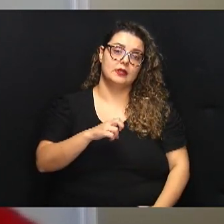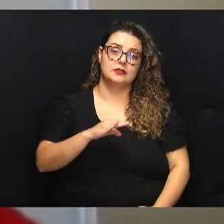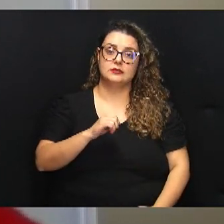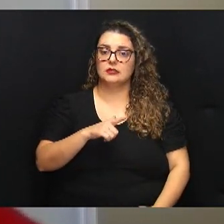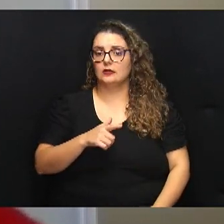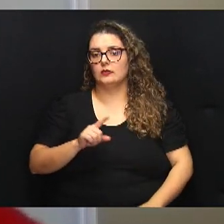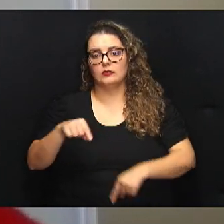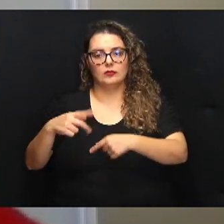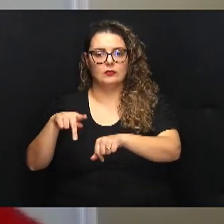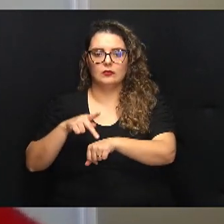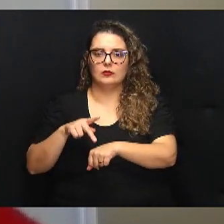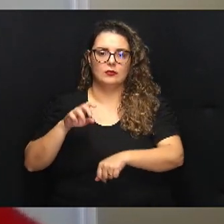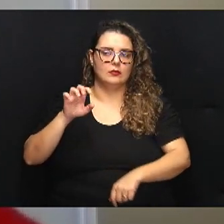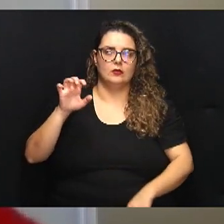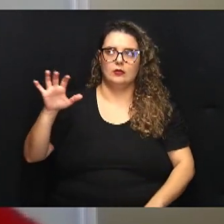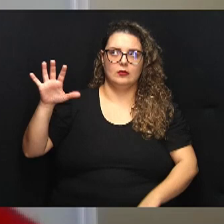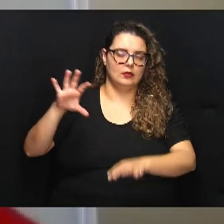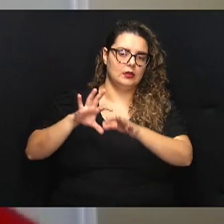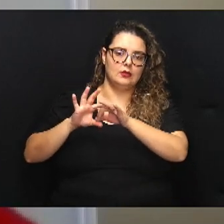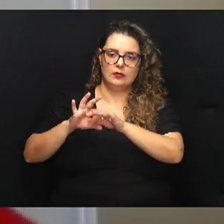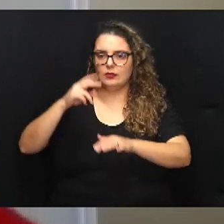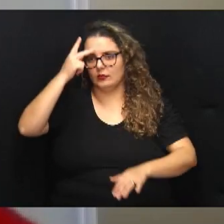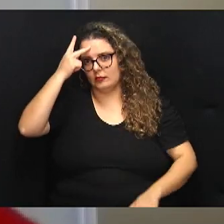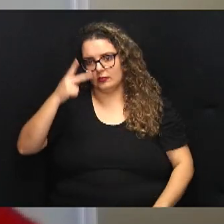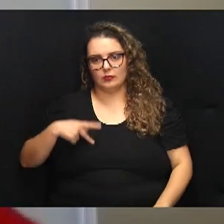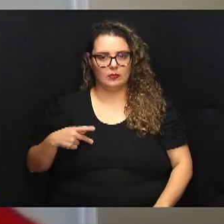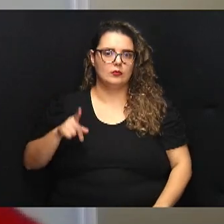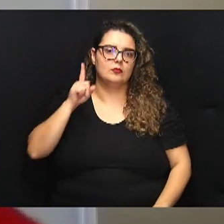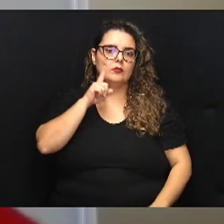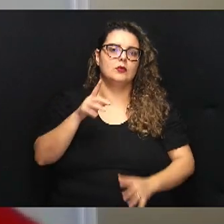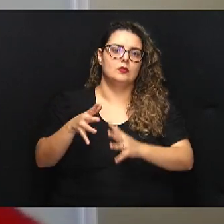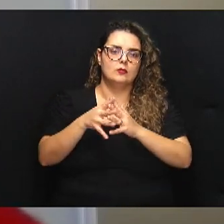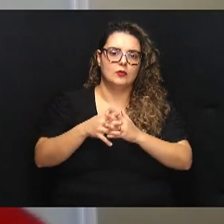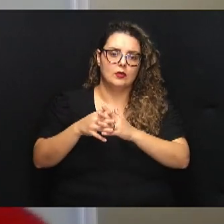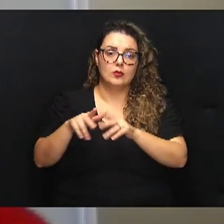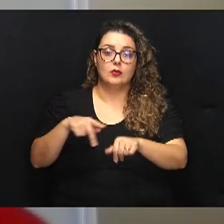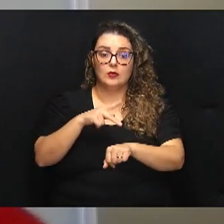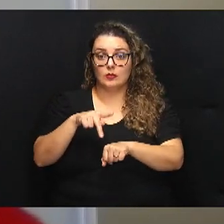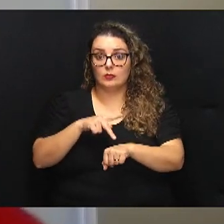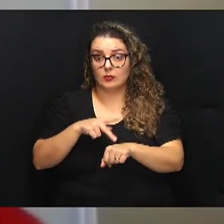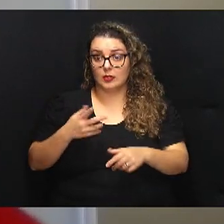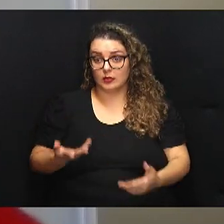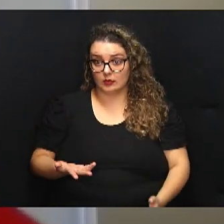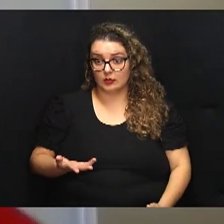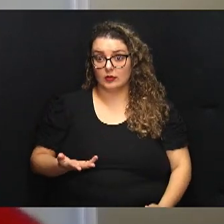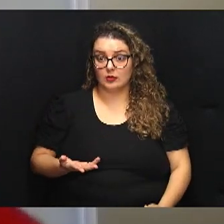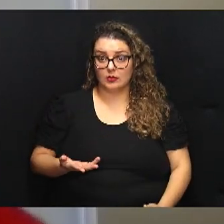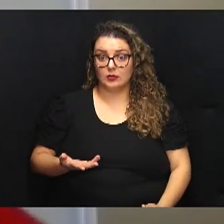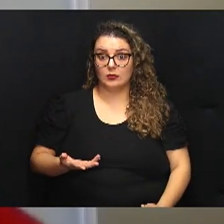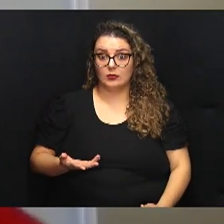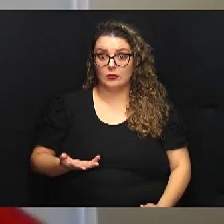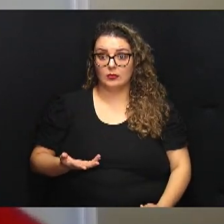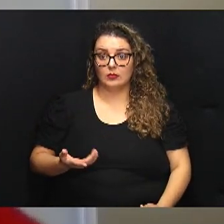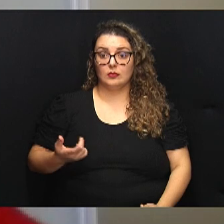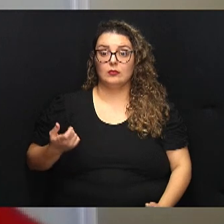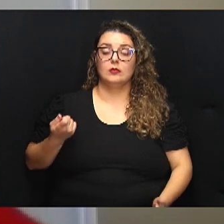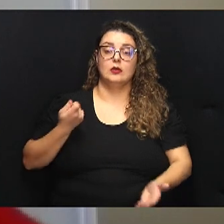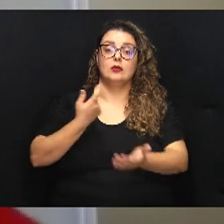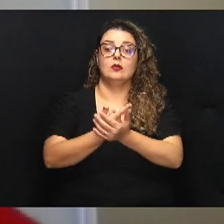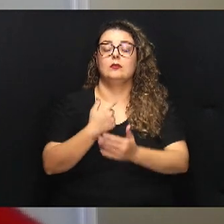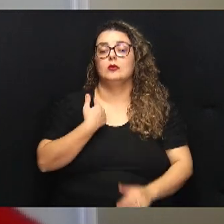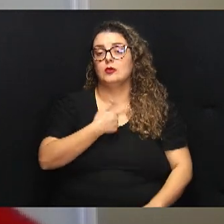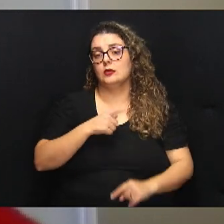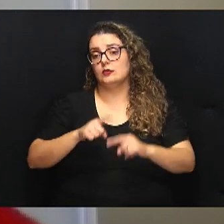União Europeia, com os próprios Estados Unidos, enfim, com países que, para comprar nossos